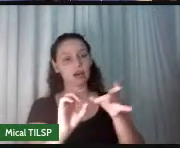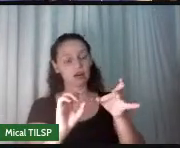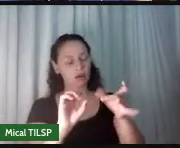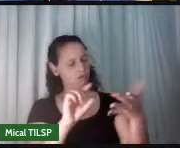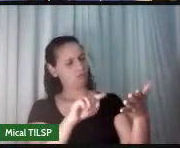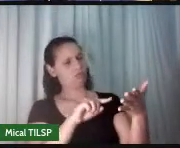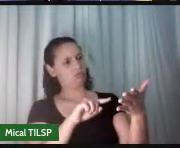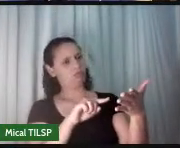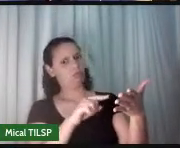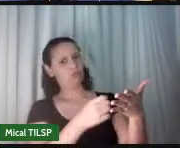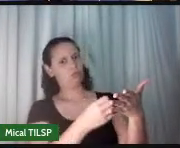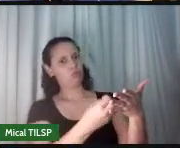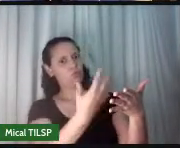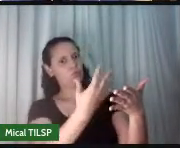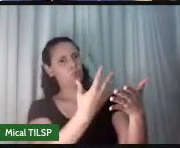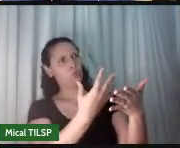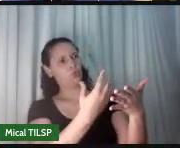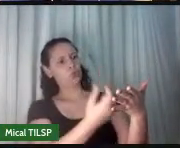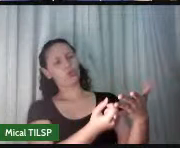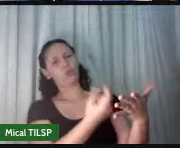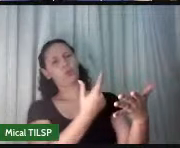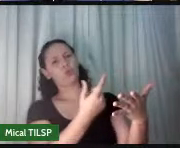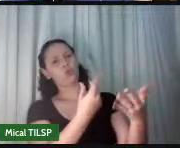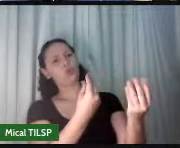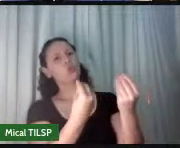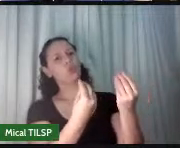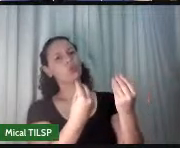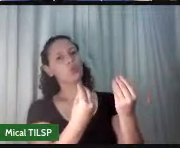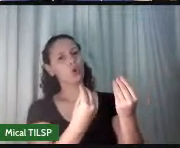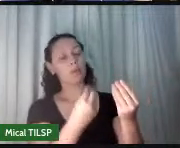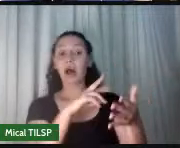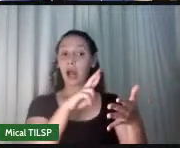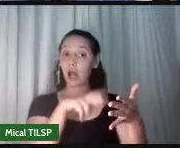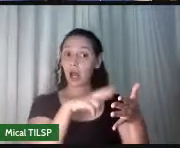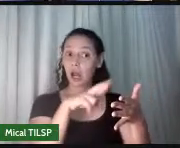Opa! Aí os peritos já são automaticamente